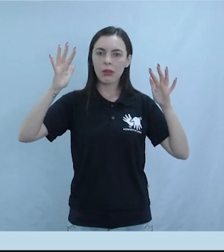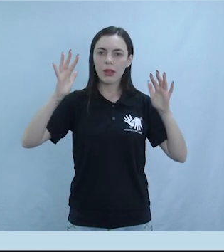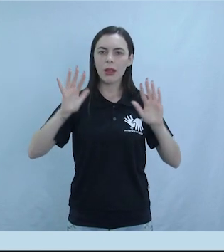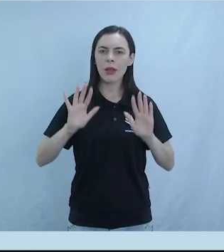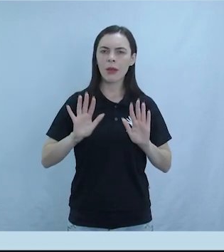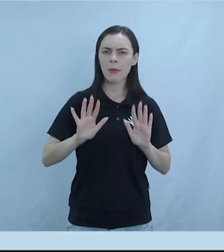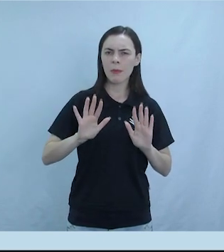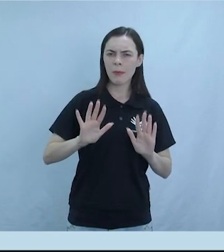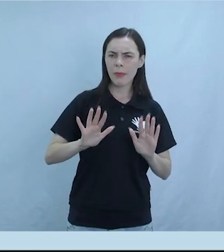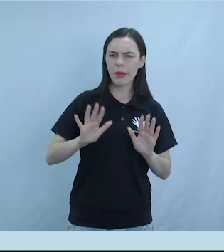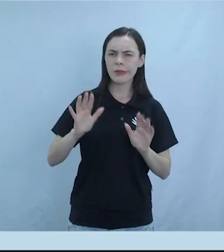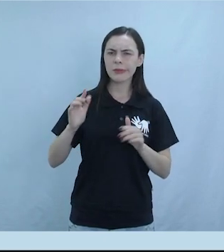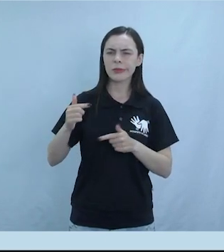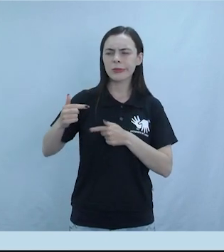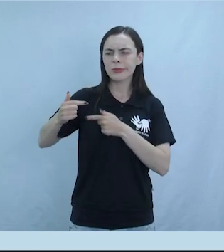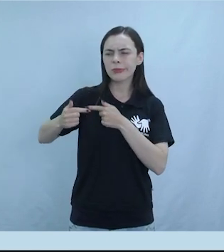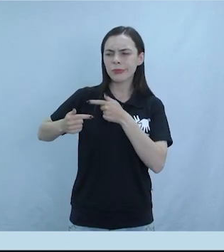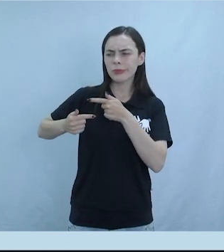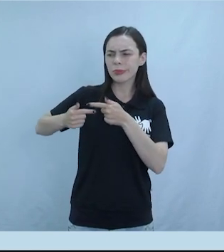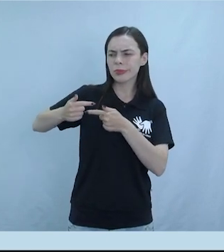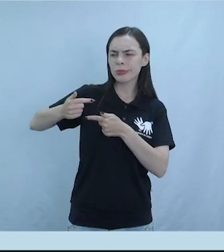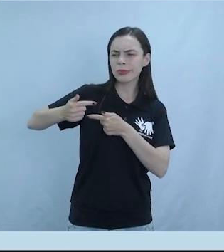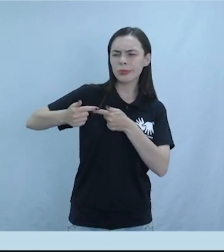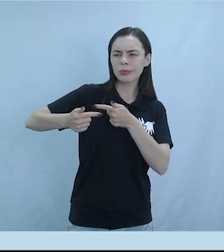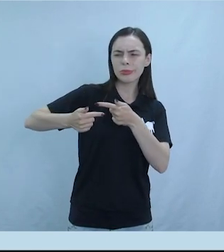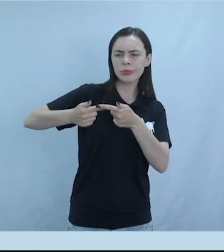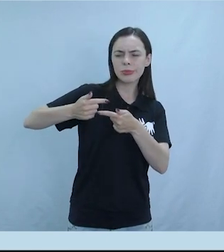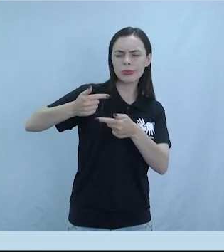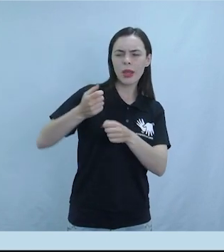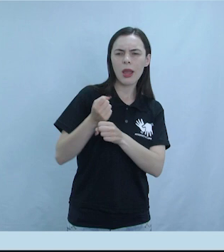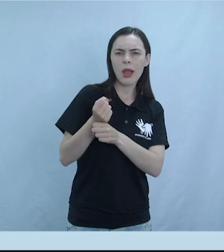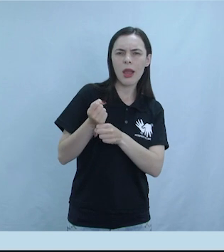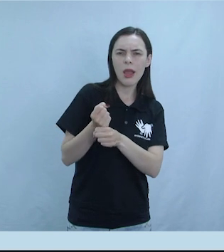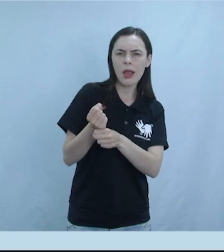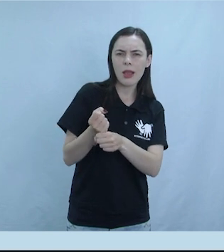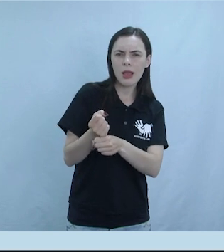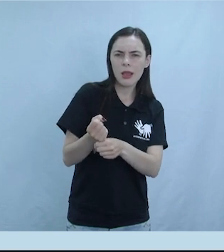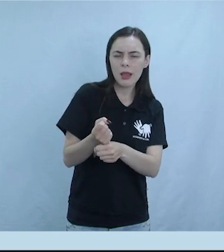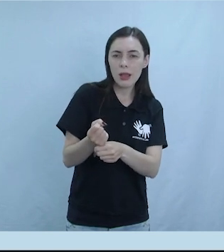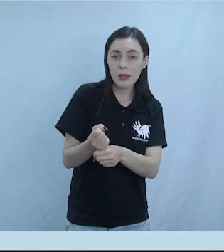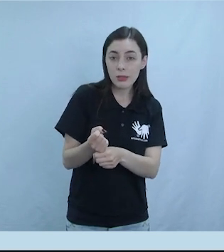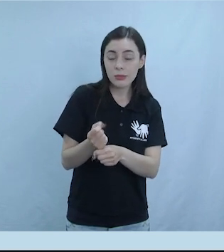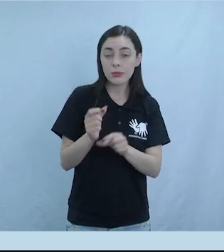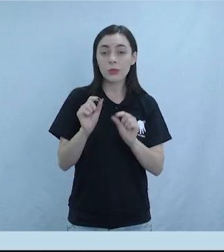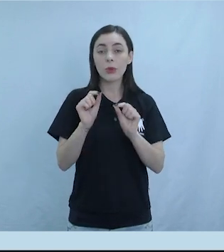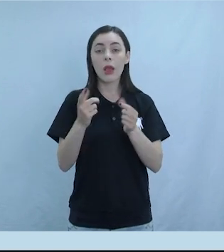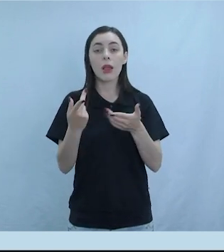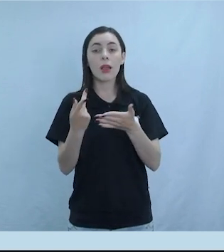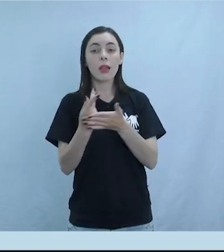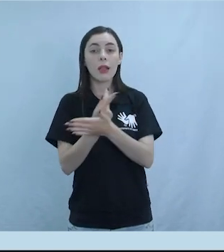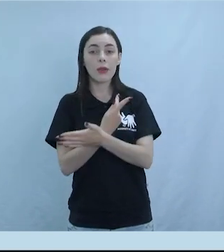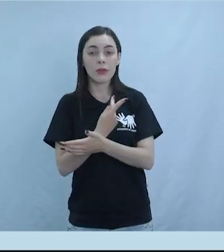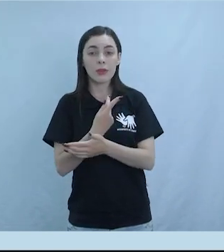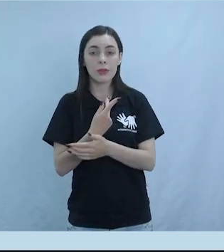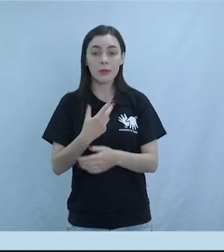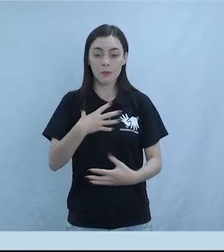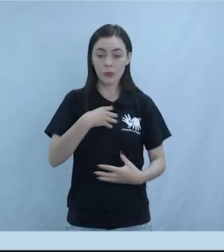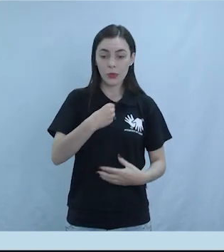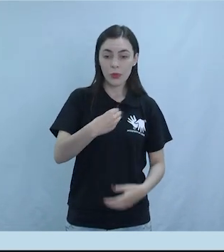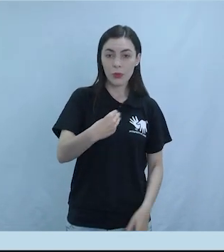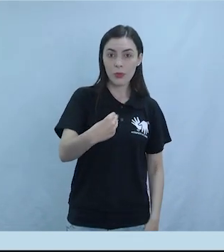Só muitas e muitas gerações depois é que os descendentes dos